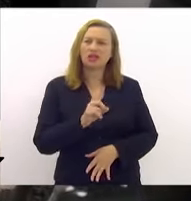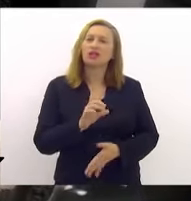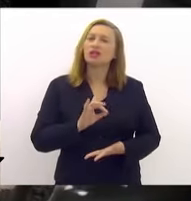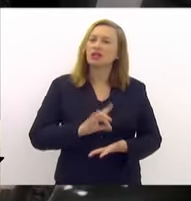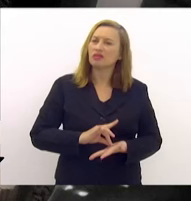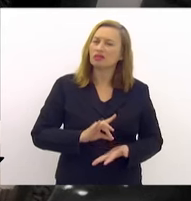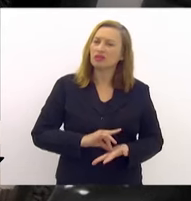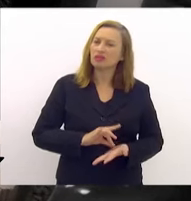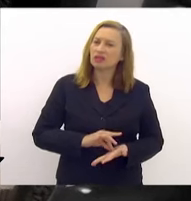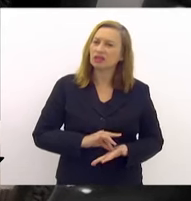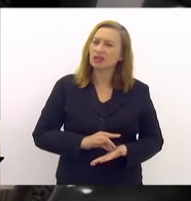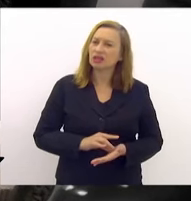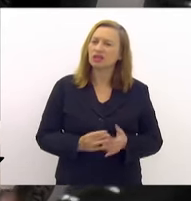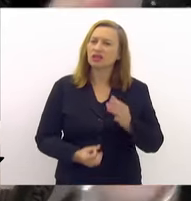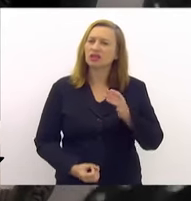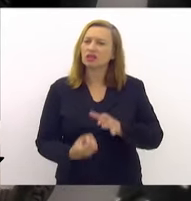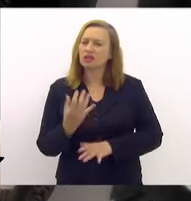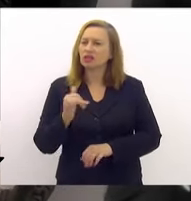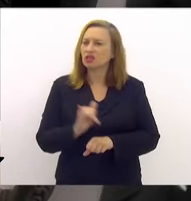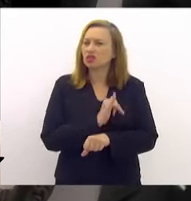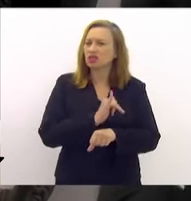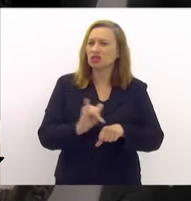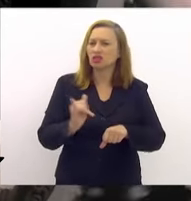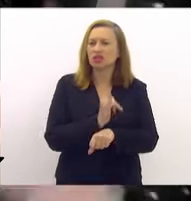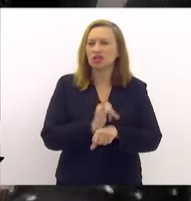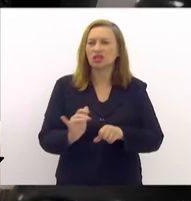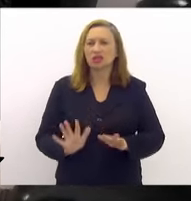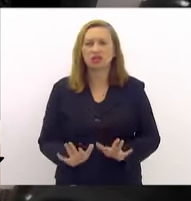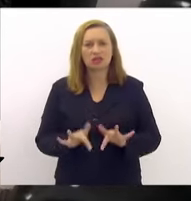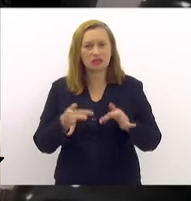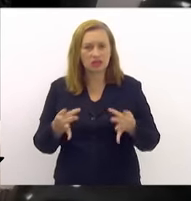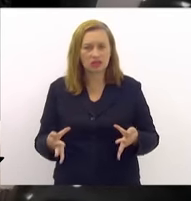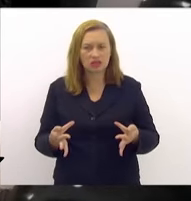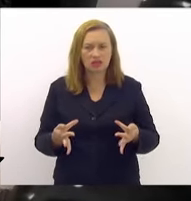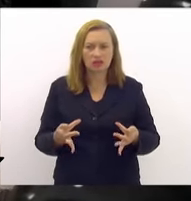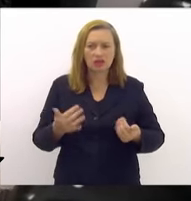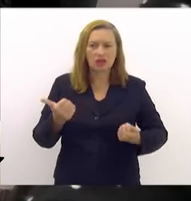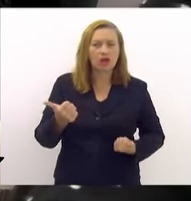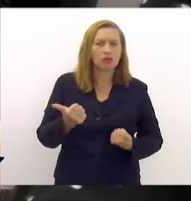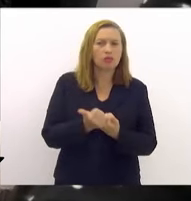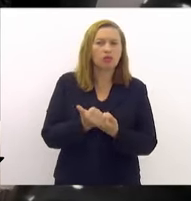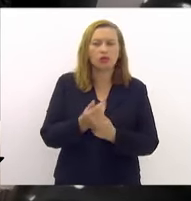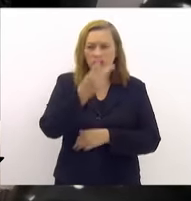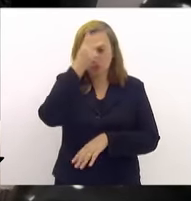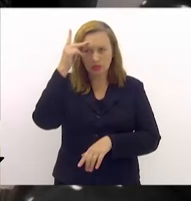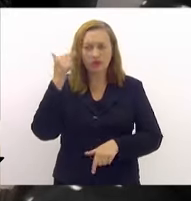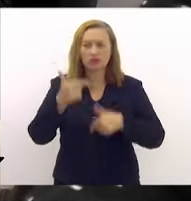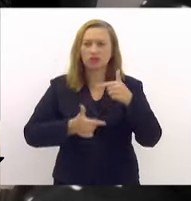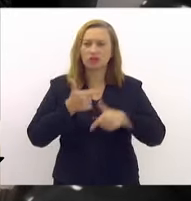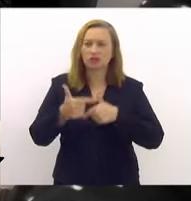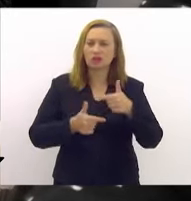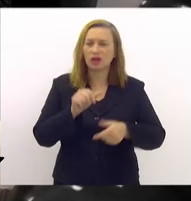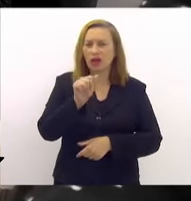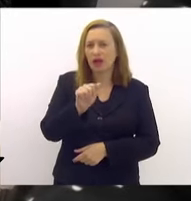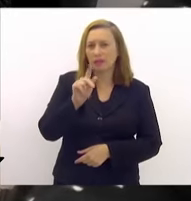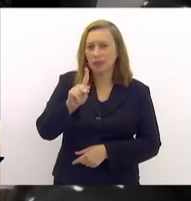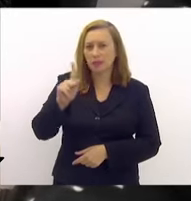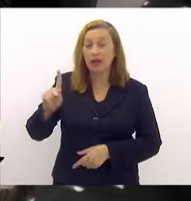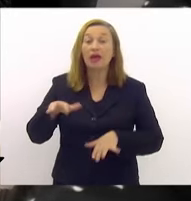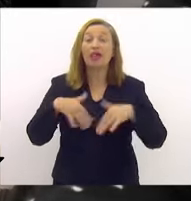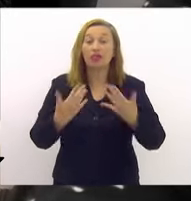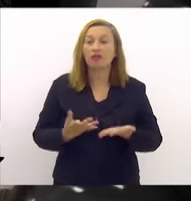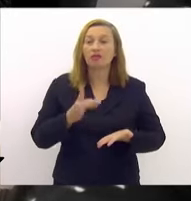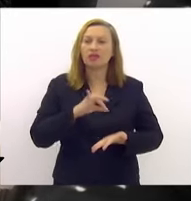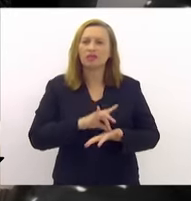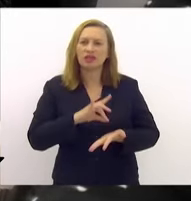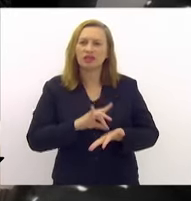Na verdade, ele está criando um mecanismo simples de aporte aos trabalhadores de aplicativo. Então, na